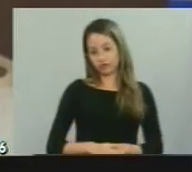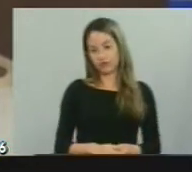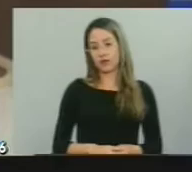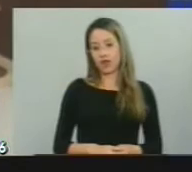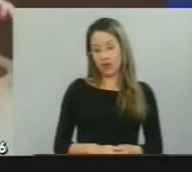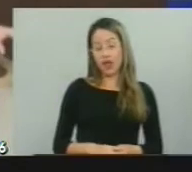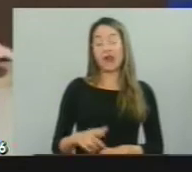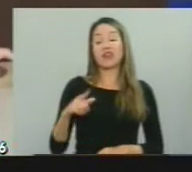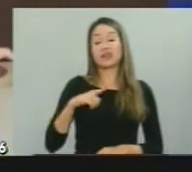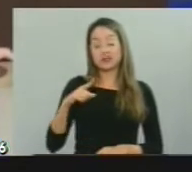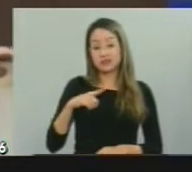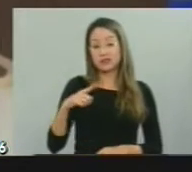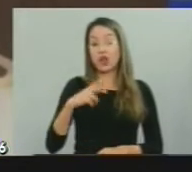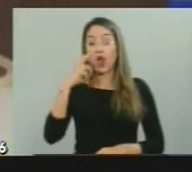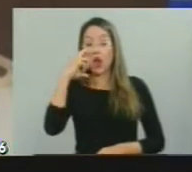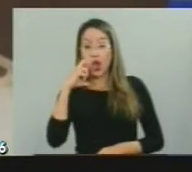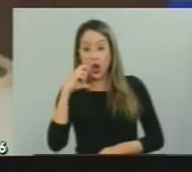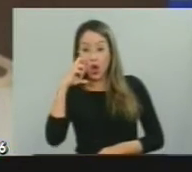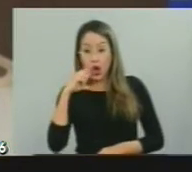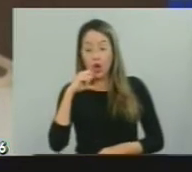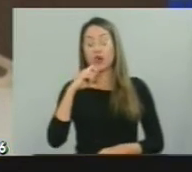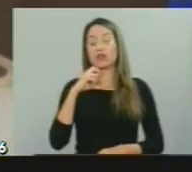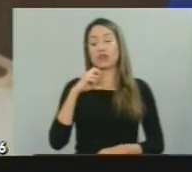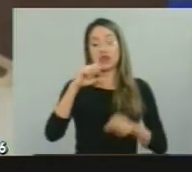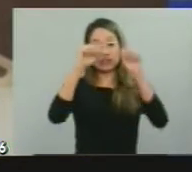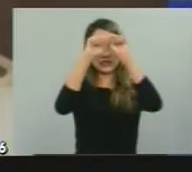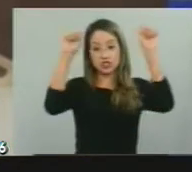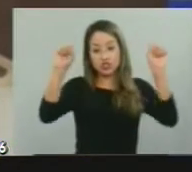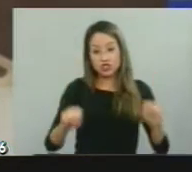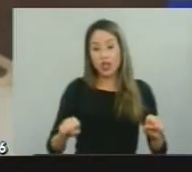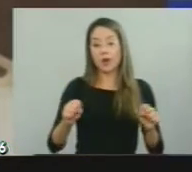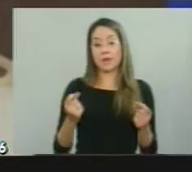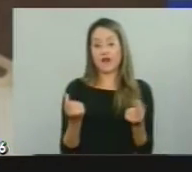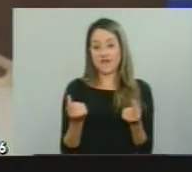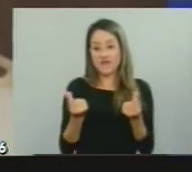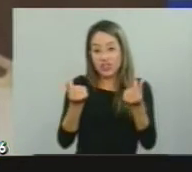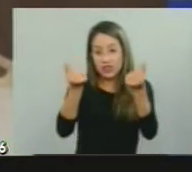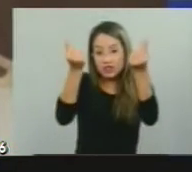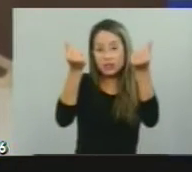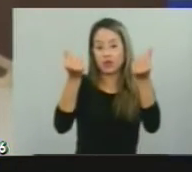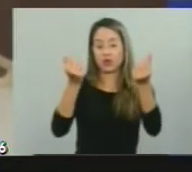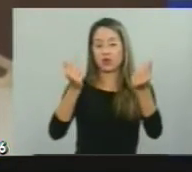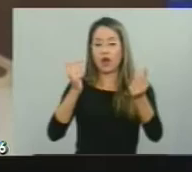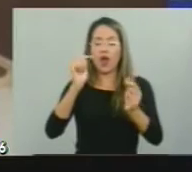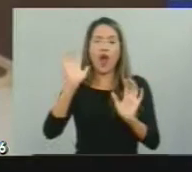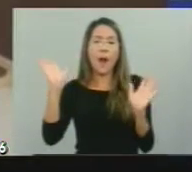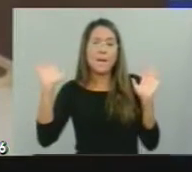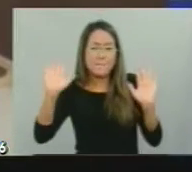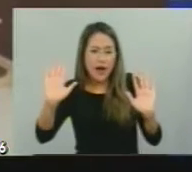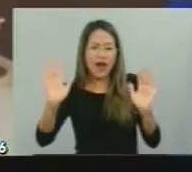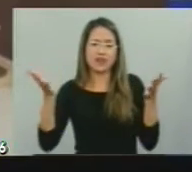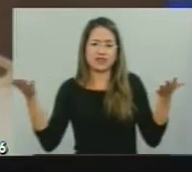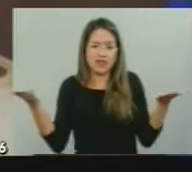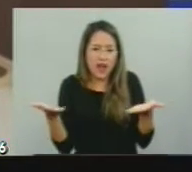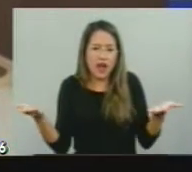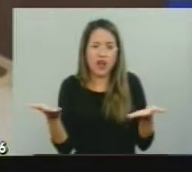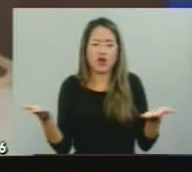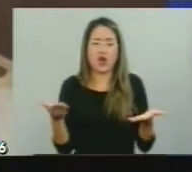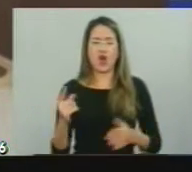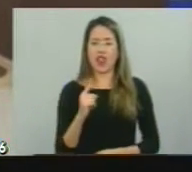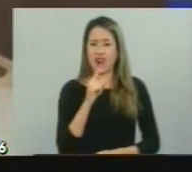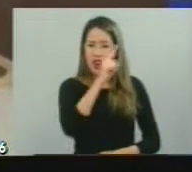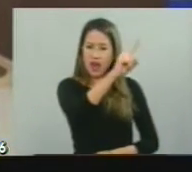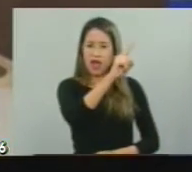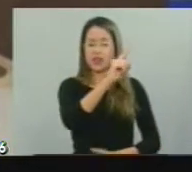voltada à rentabilidade do sistema financeiro. É necessário que se diga que o que está se julgando agora, nesse exato momento, no